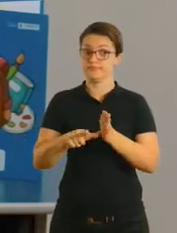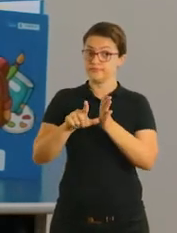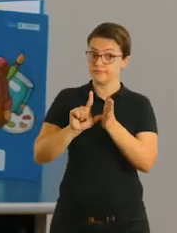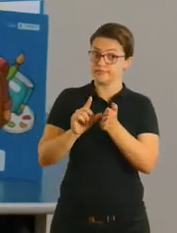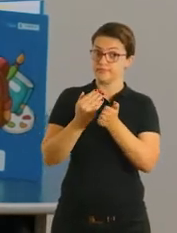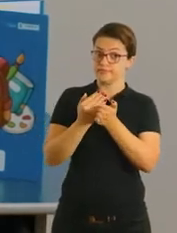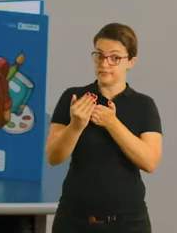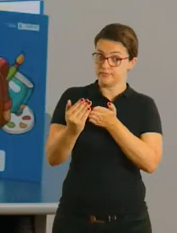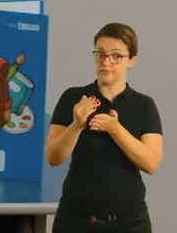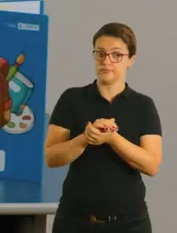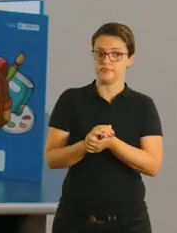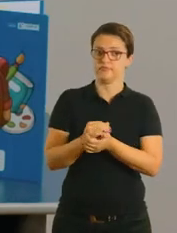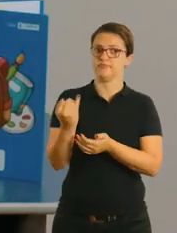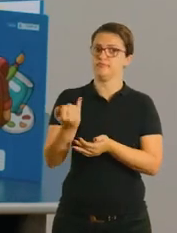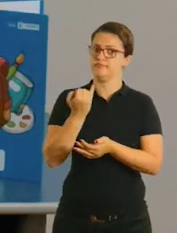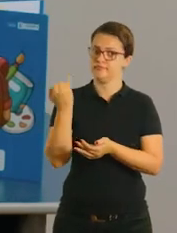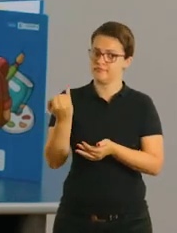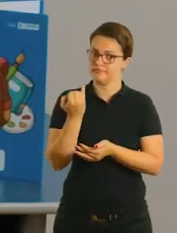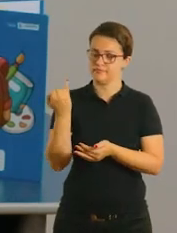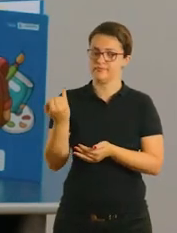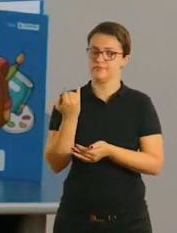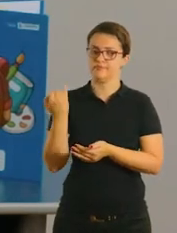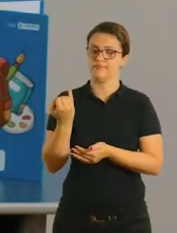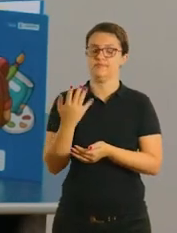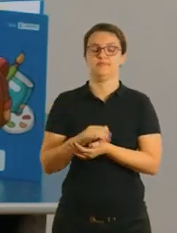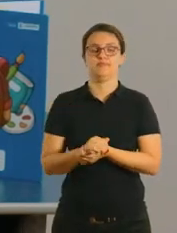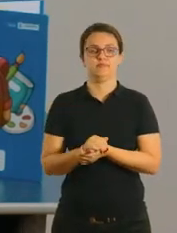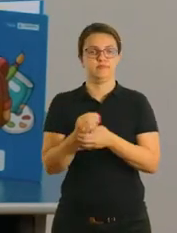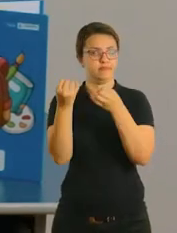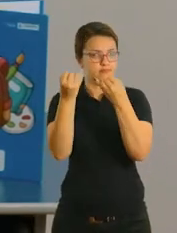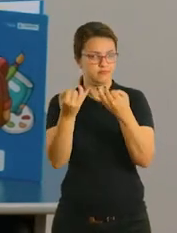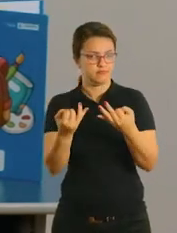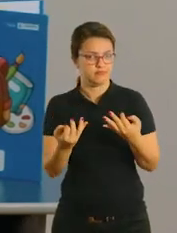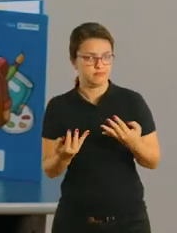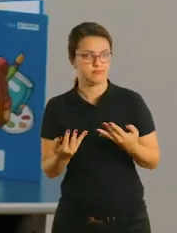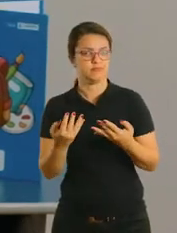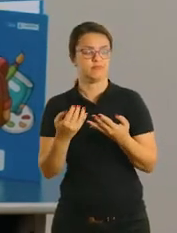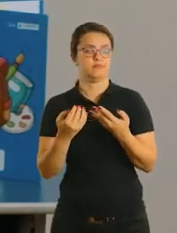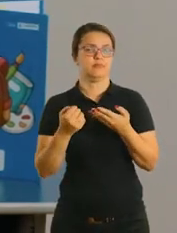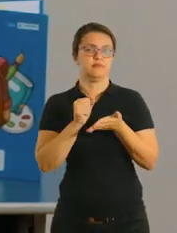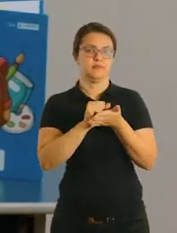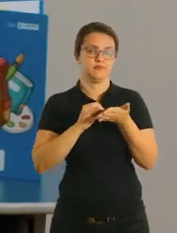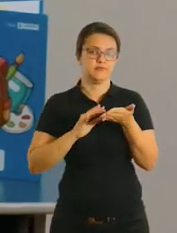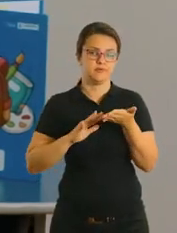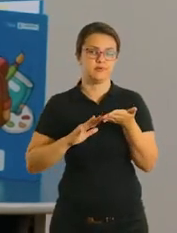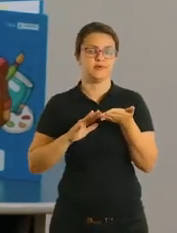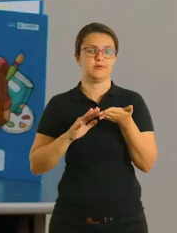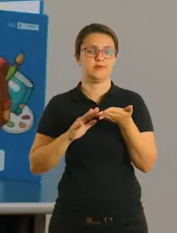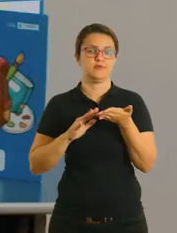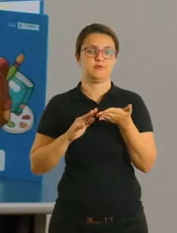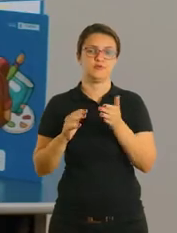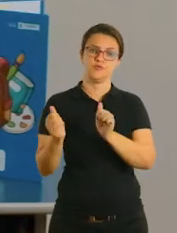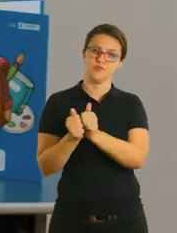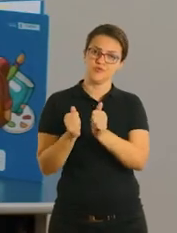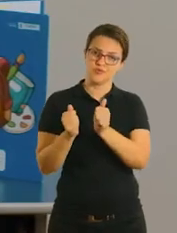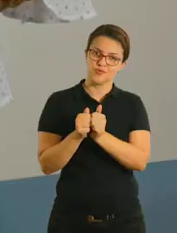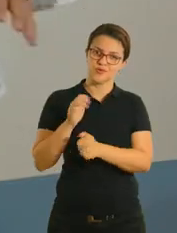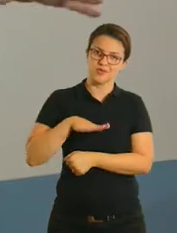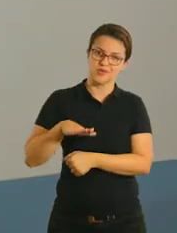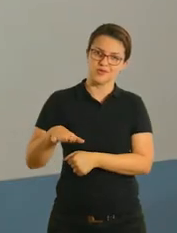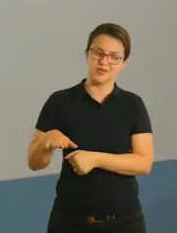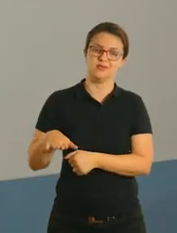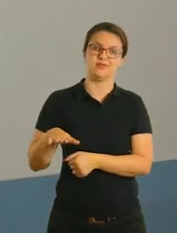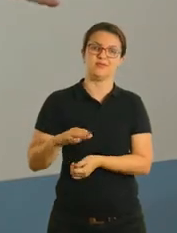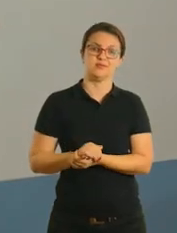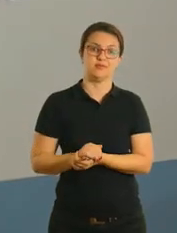bem importantes de serem observadas para que essa tarefa aí de trabalhar com a criança em casa, ela se torne um sucesso.